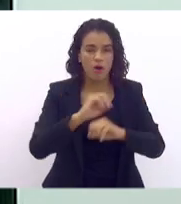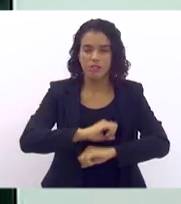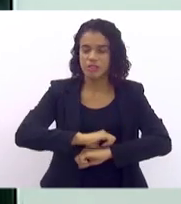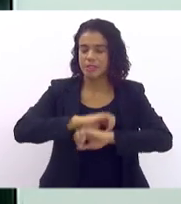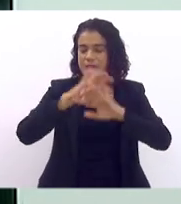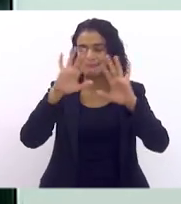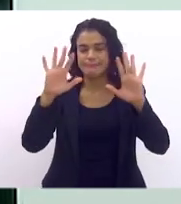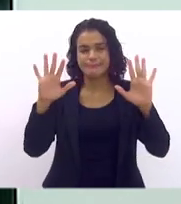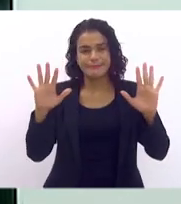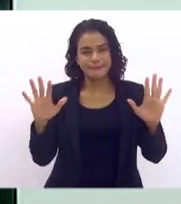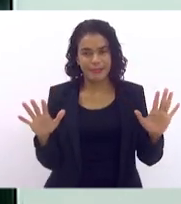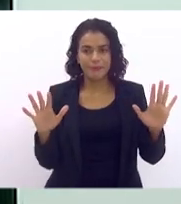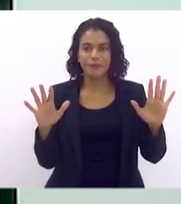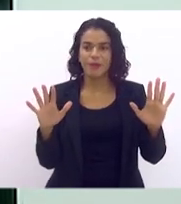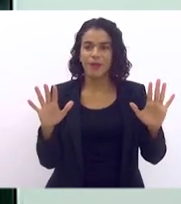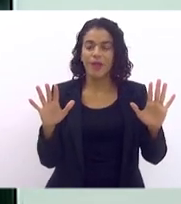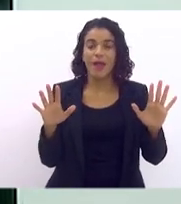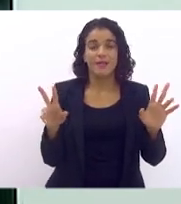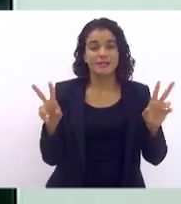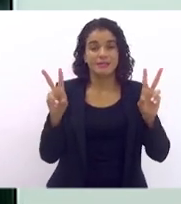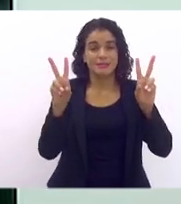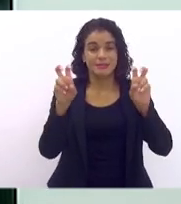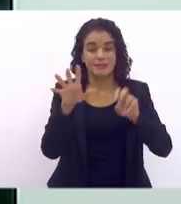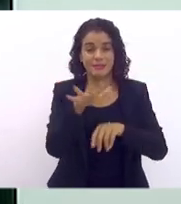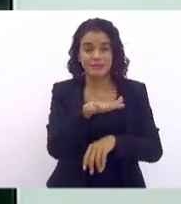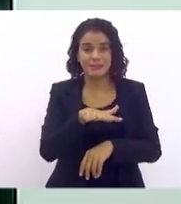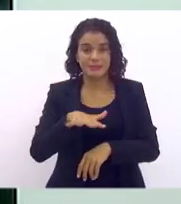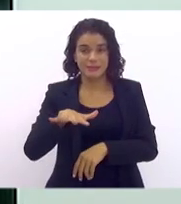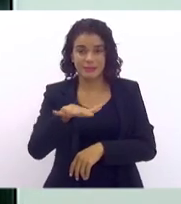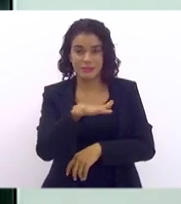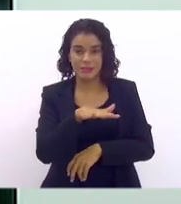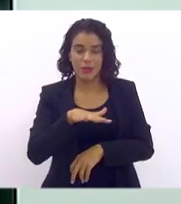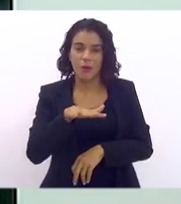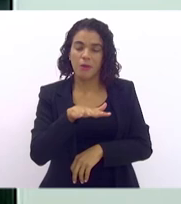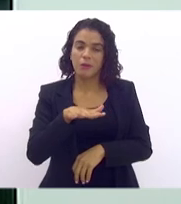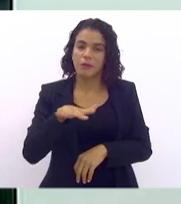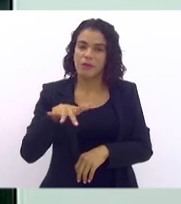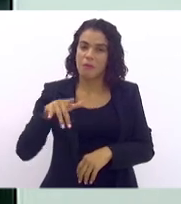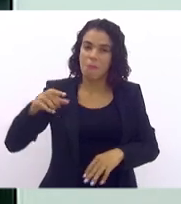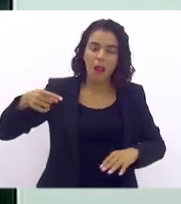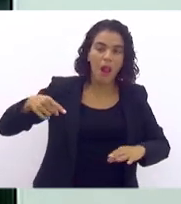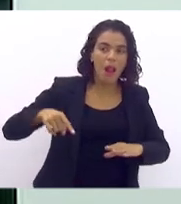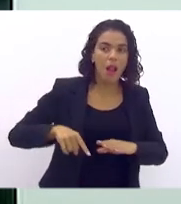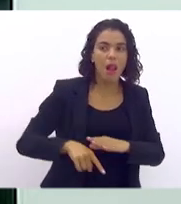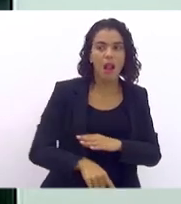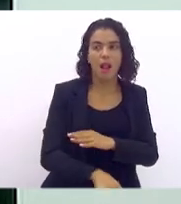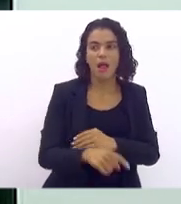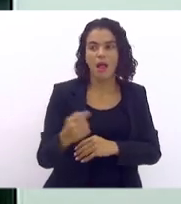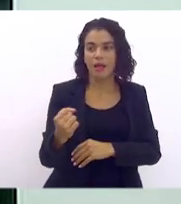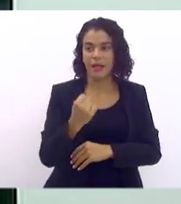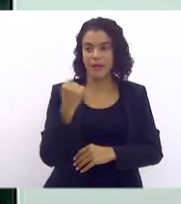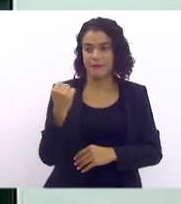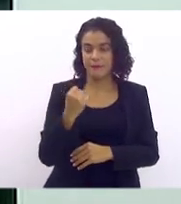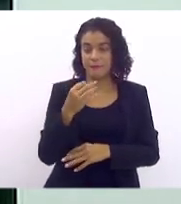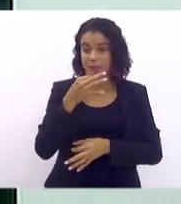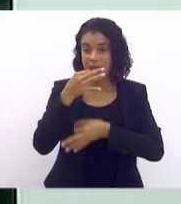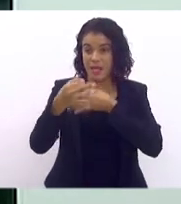claramente como essa questão tende a se agravar com uma velocidade imensa. As